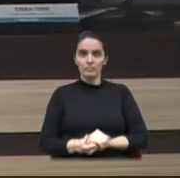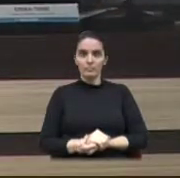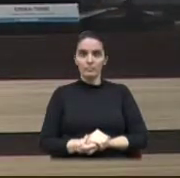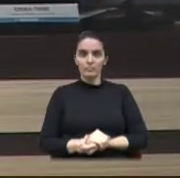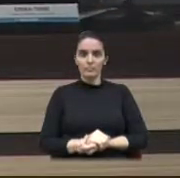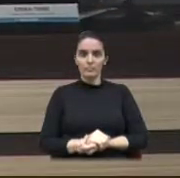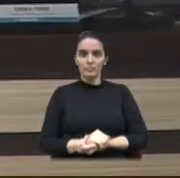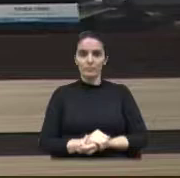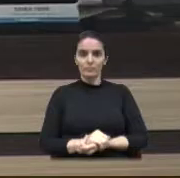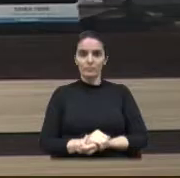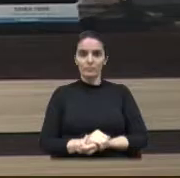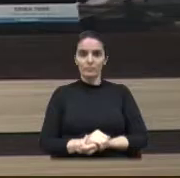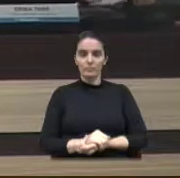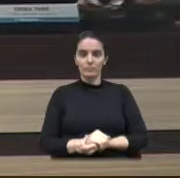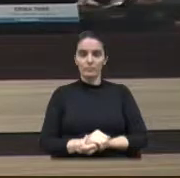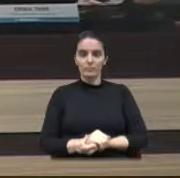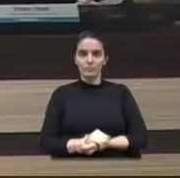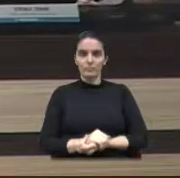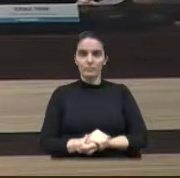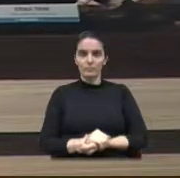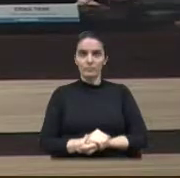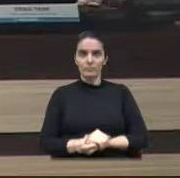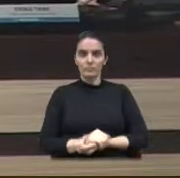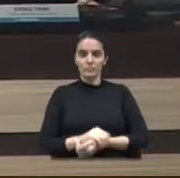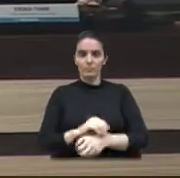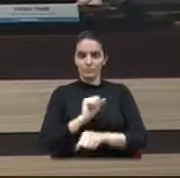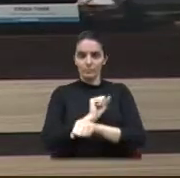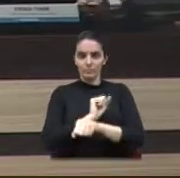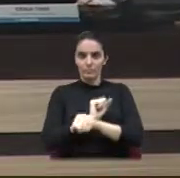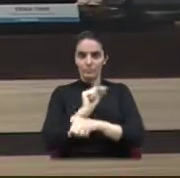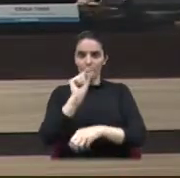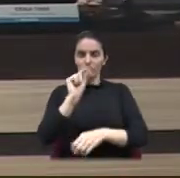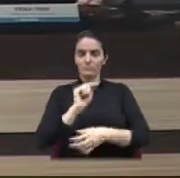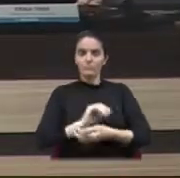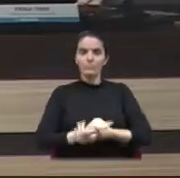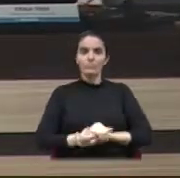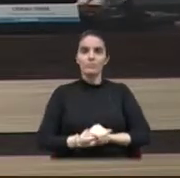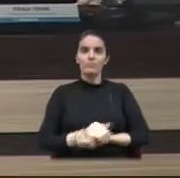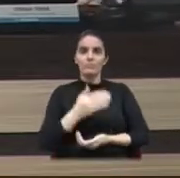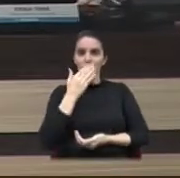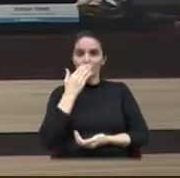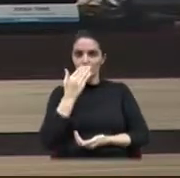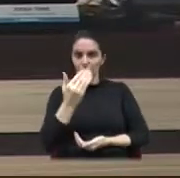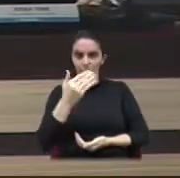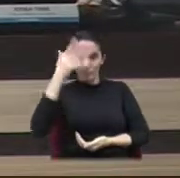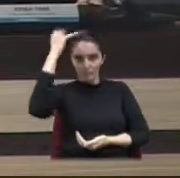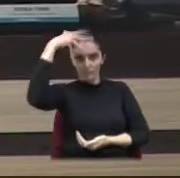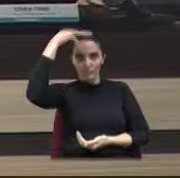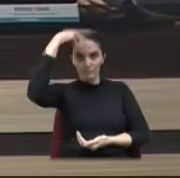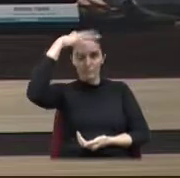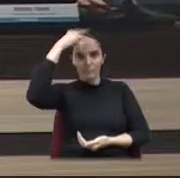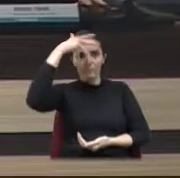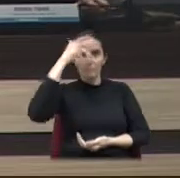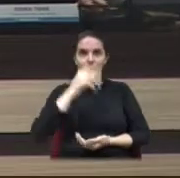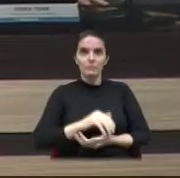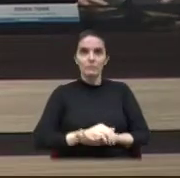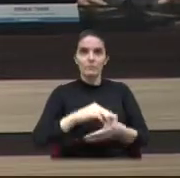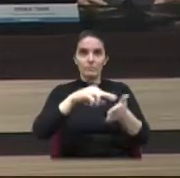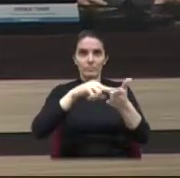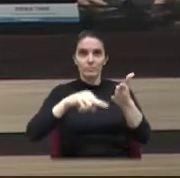Há um requerimento da vereadora. Só um minutinho, vereador. Há um requerimento da vereadora Érica Tanque a ser